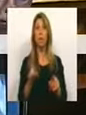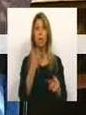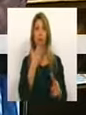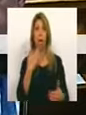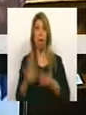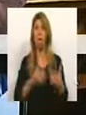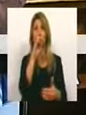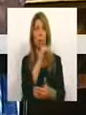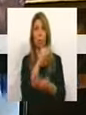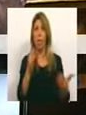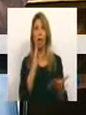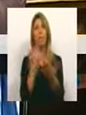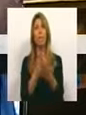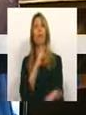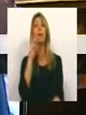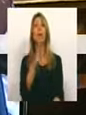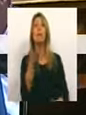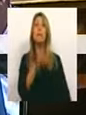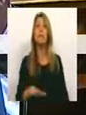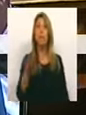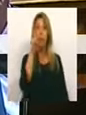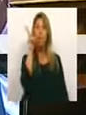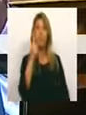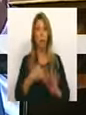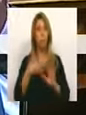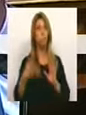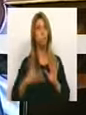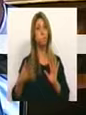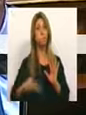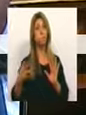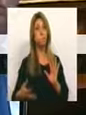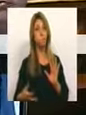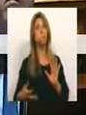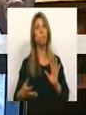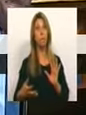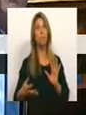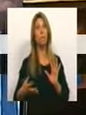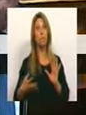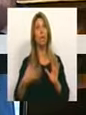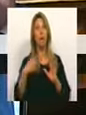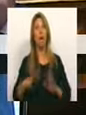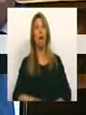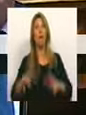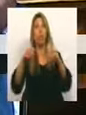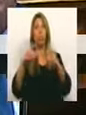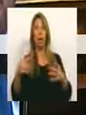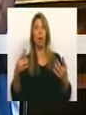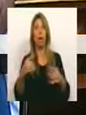dar resposta a situações de vida complexas, evolutivas e muito diversas.